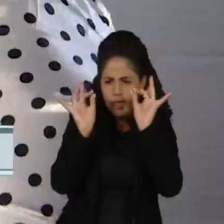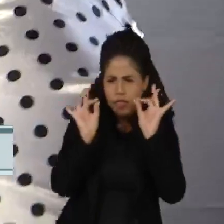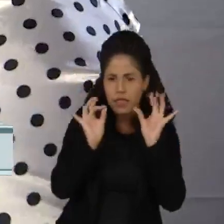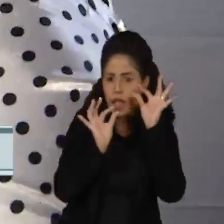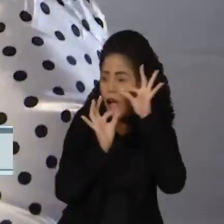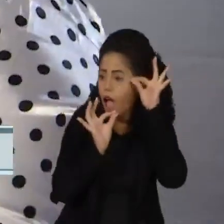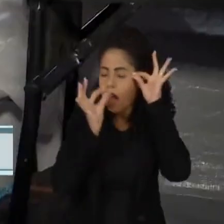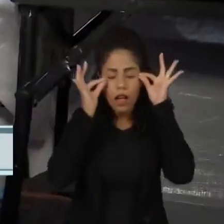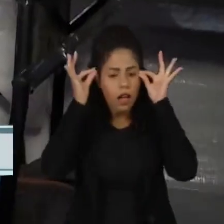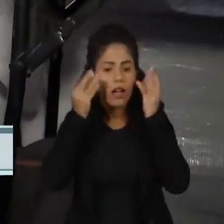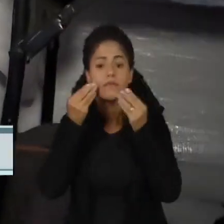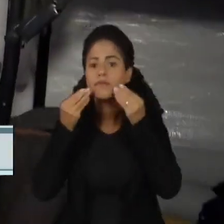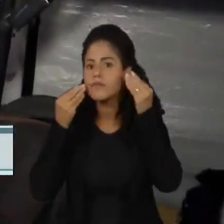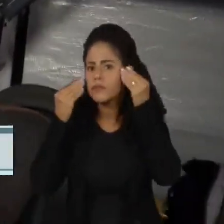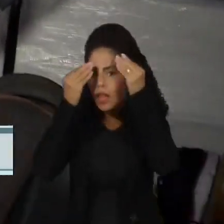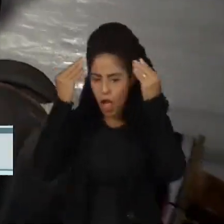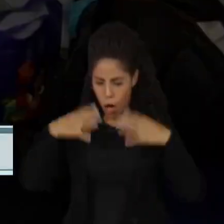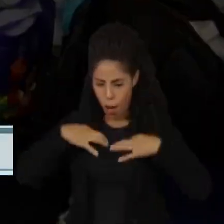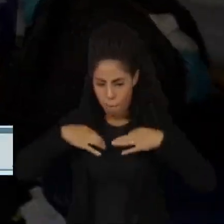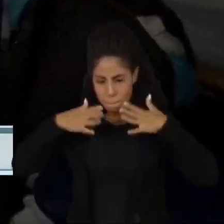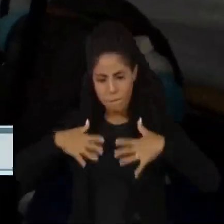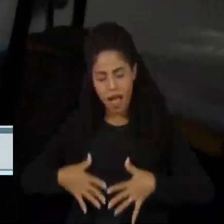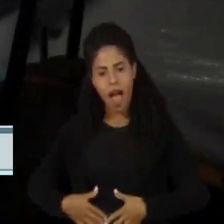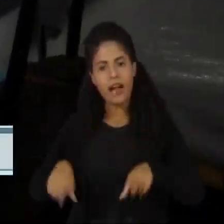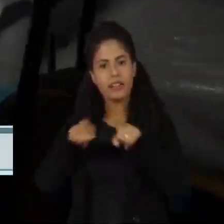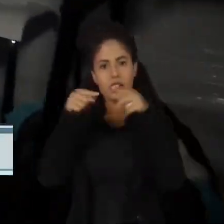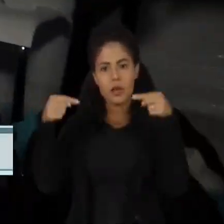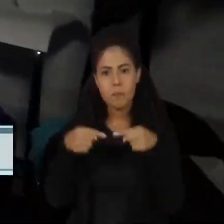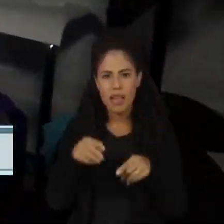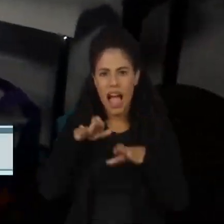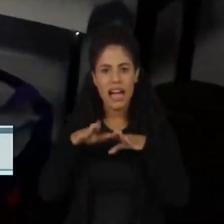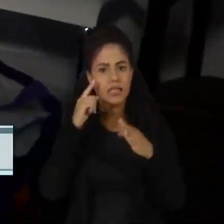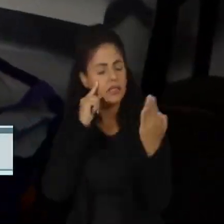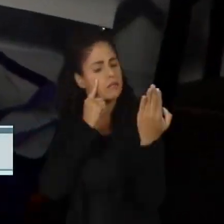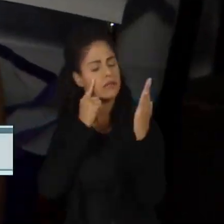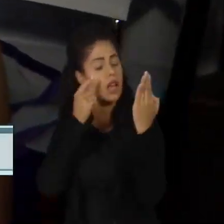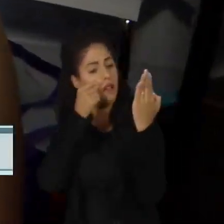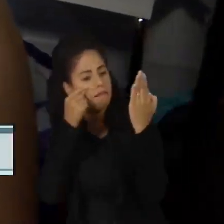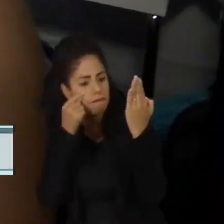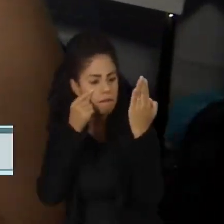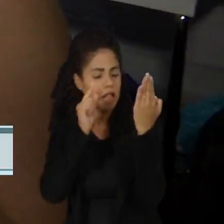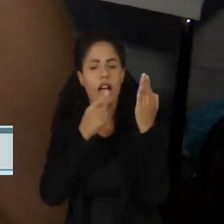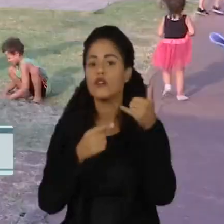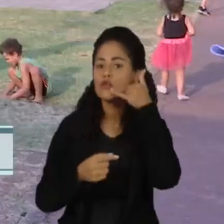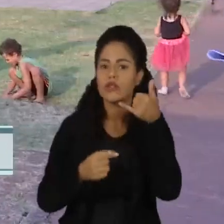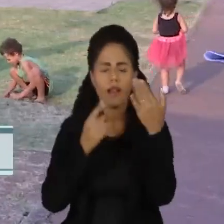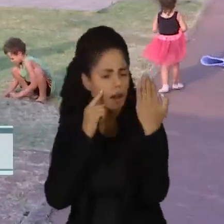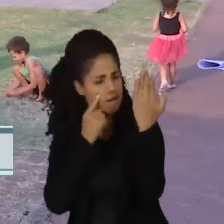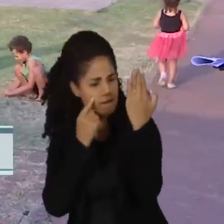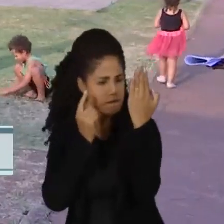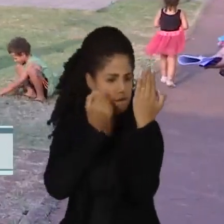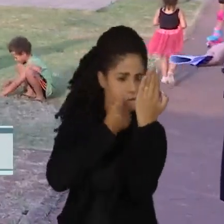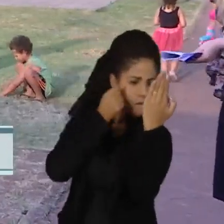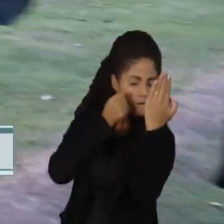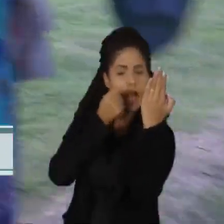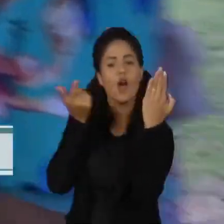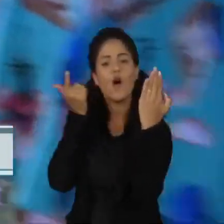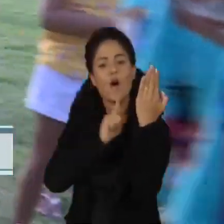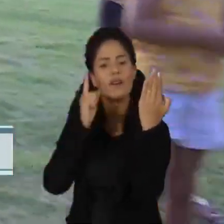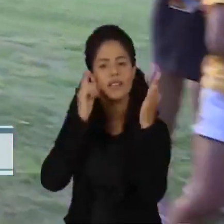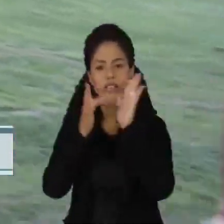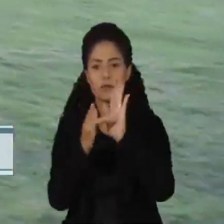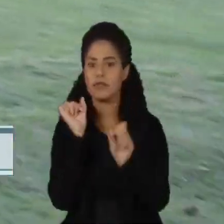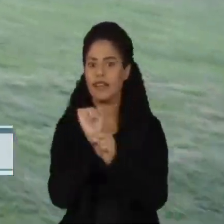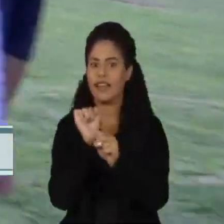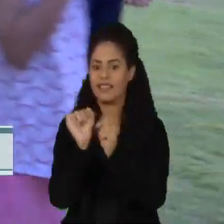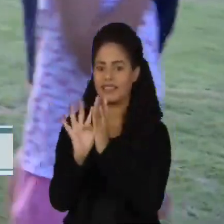detalhes. Figurino, maquiagem e, na falta de um espelho, vale até usar a câmera do smartphone. Enquanto isso, o público